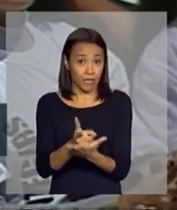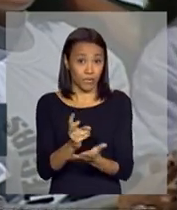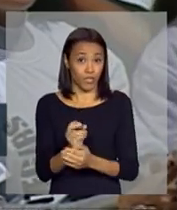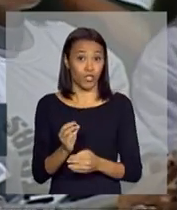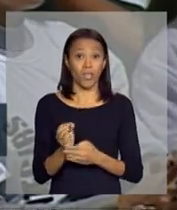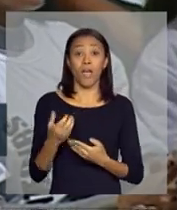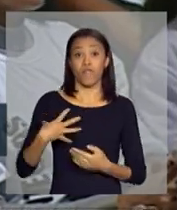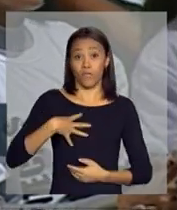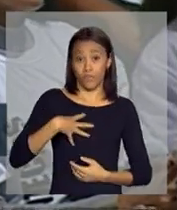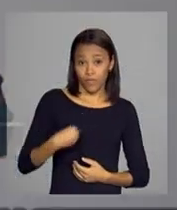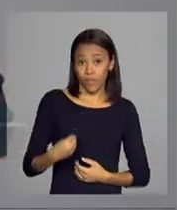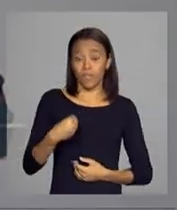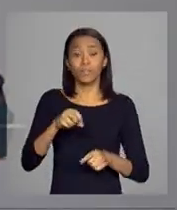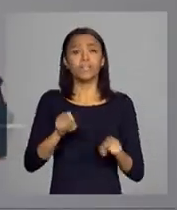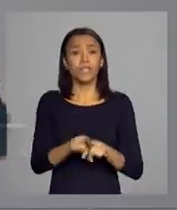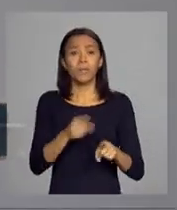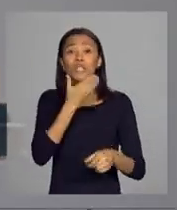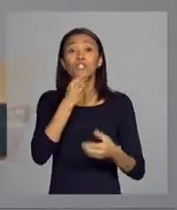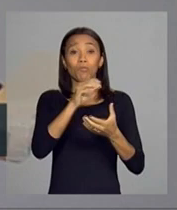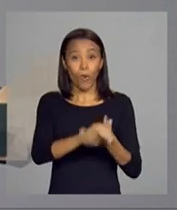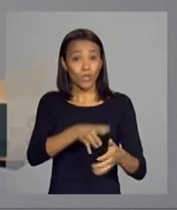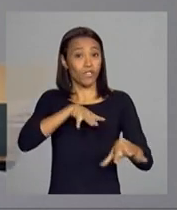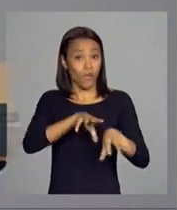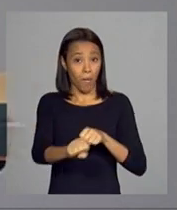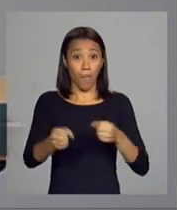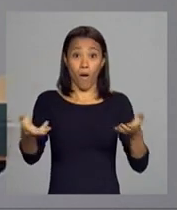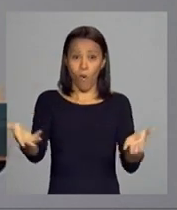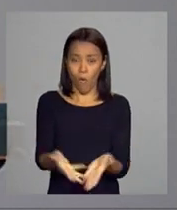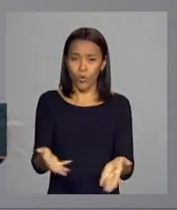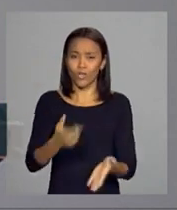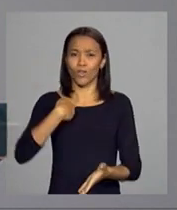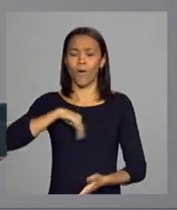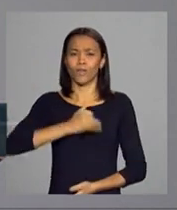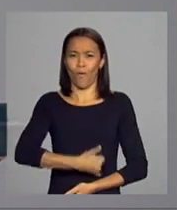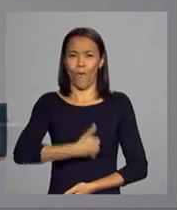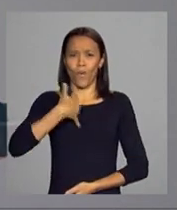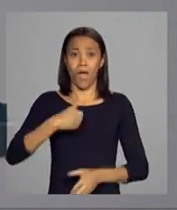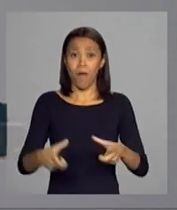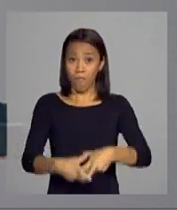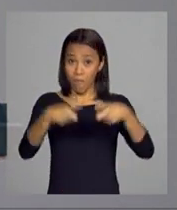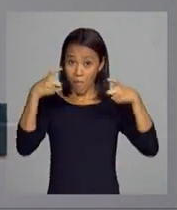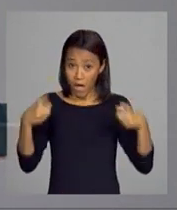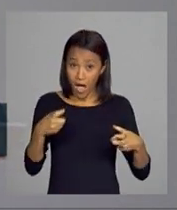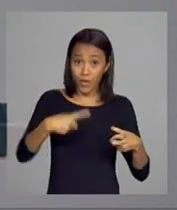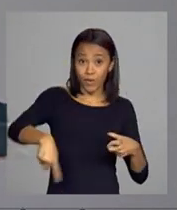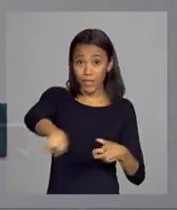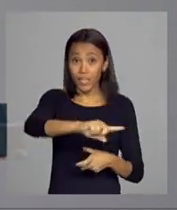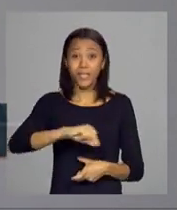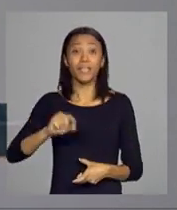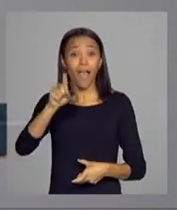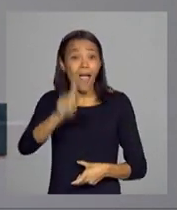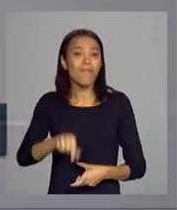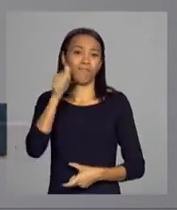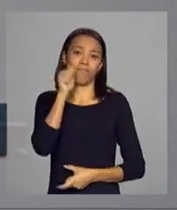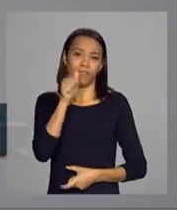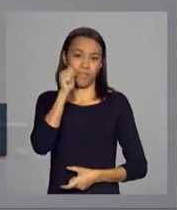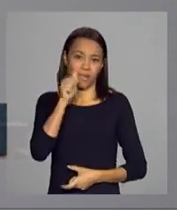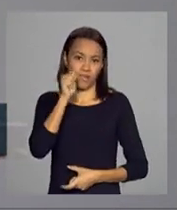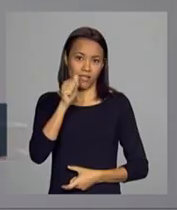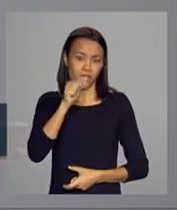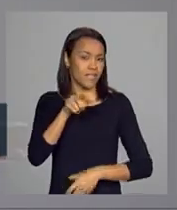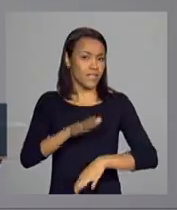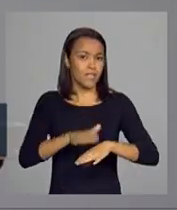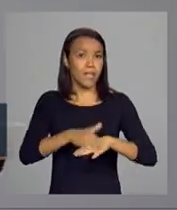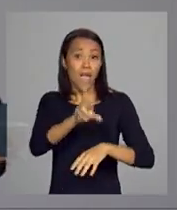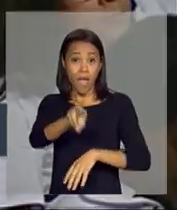filhos e maridos que se formavam. Hoje, nós temos orgulho de que a maioria das nossas formandas são as mulheres e